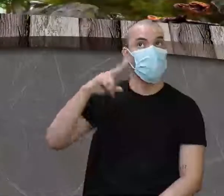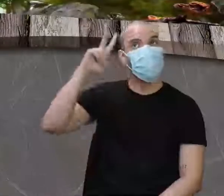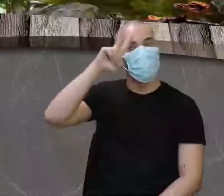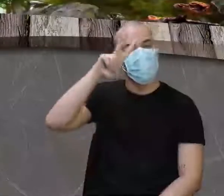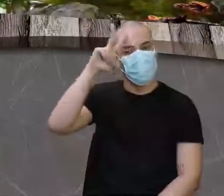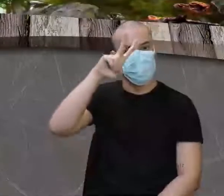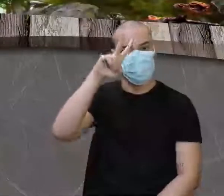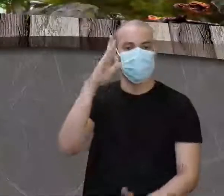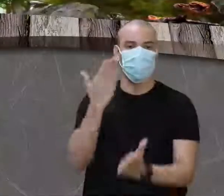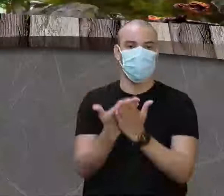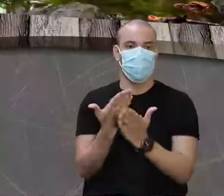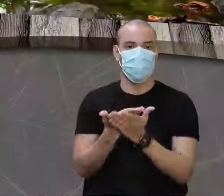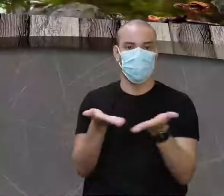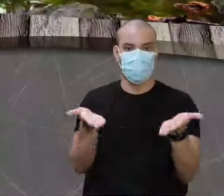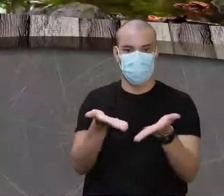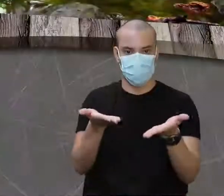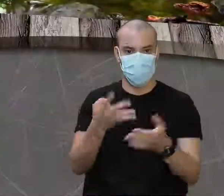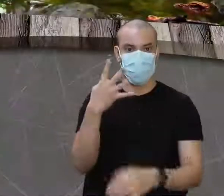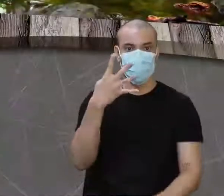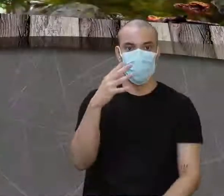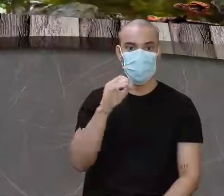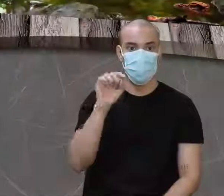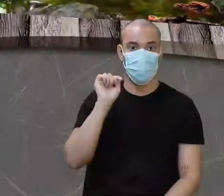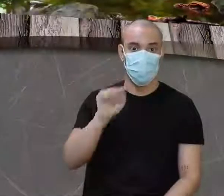essa nossa aula é a nossa aula